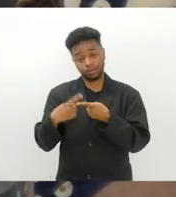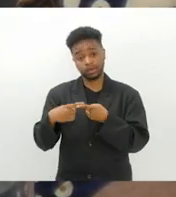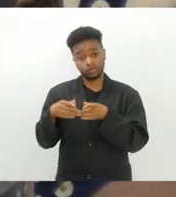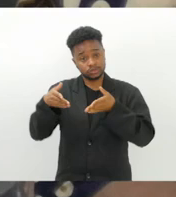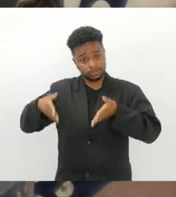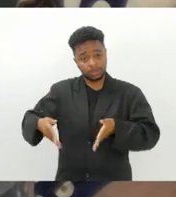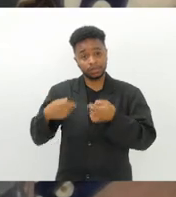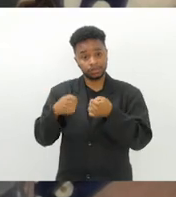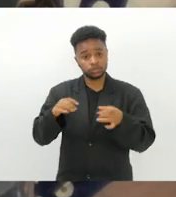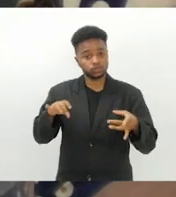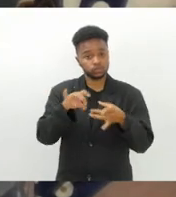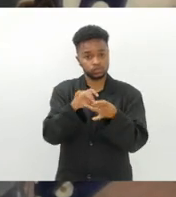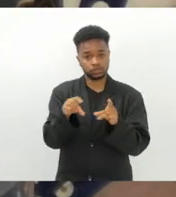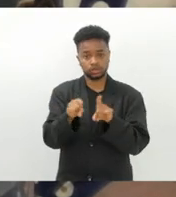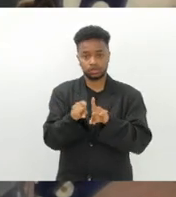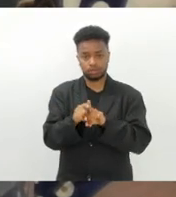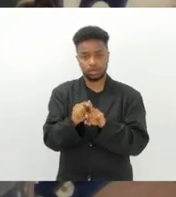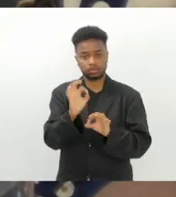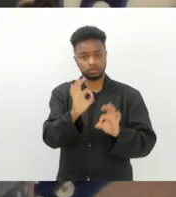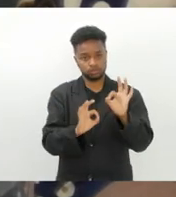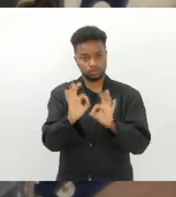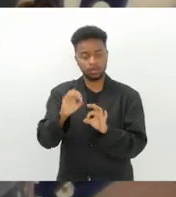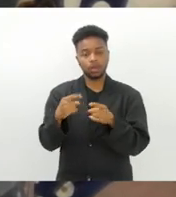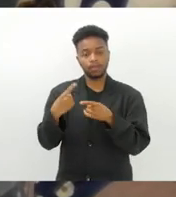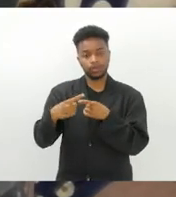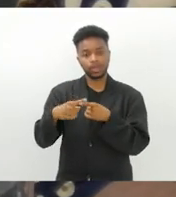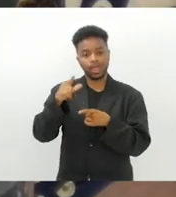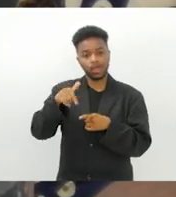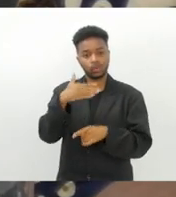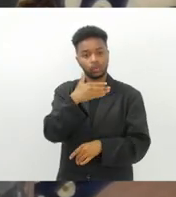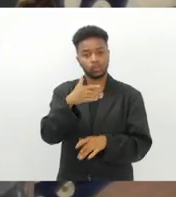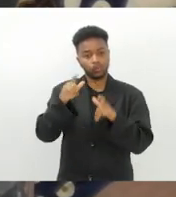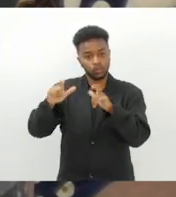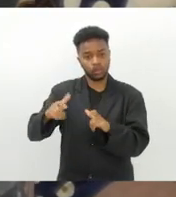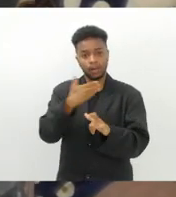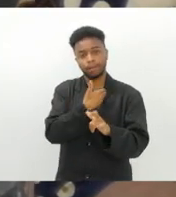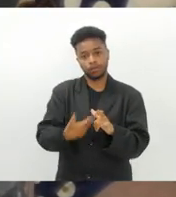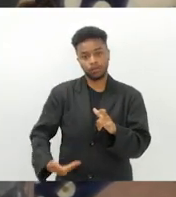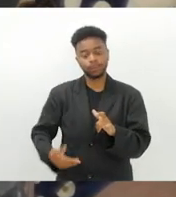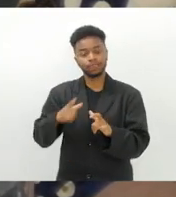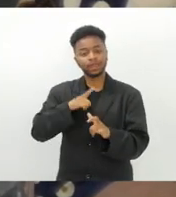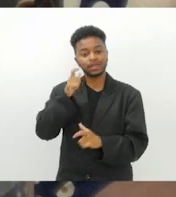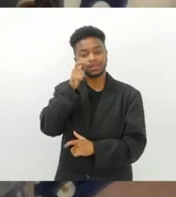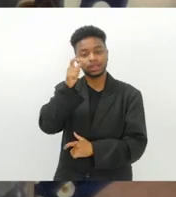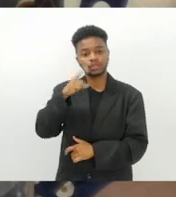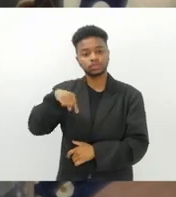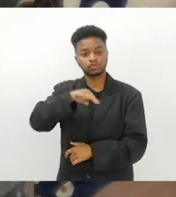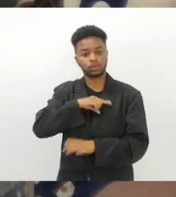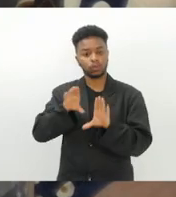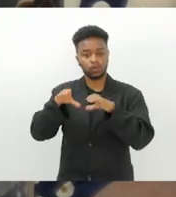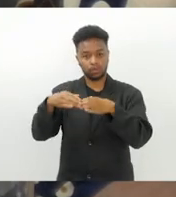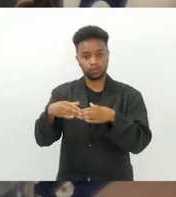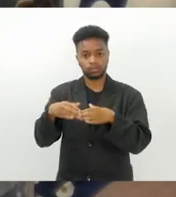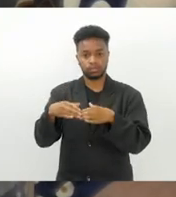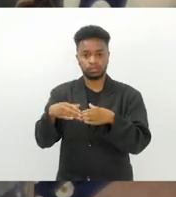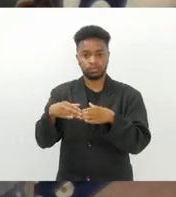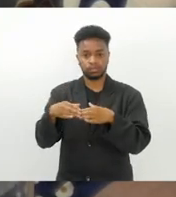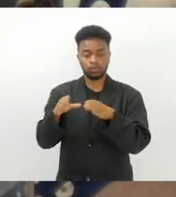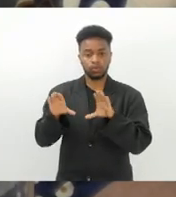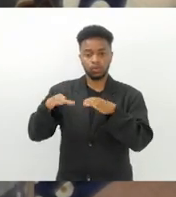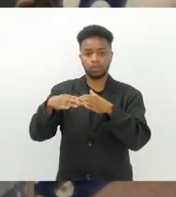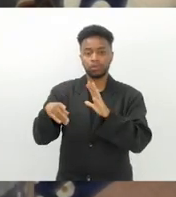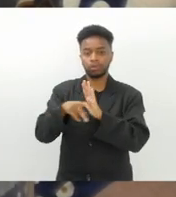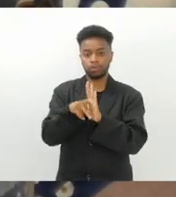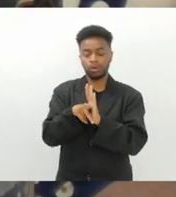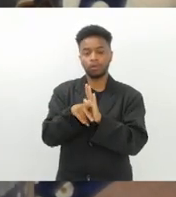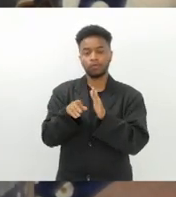tem que estar inserido nessa construção, porque trata-se de um espaço público de interesse da nossa comunidade, comunidade de terreiro. E lá